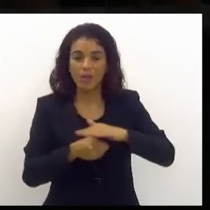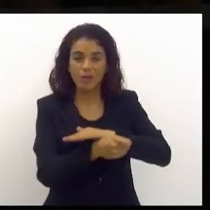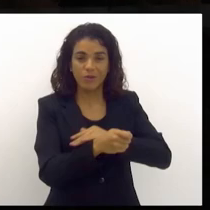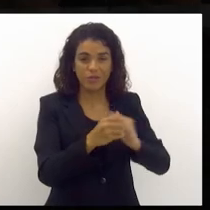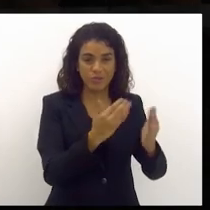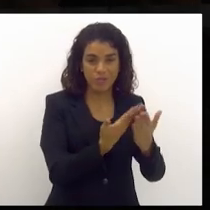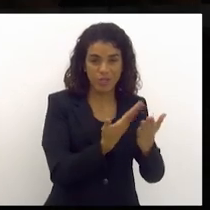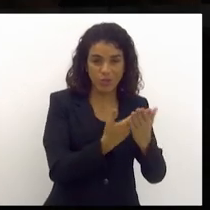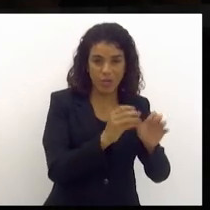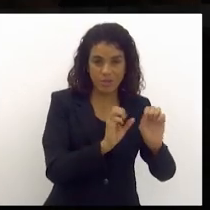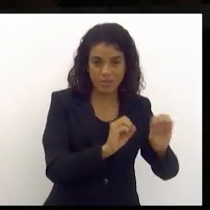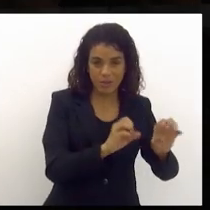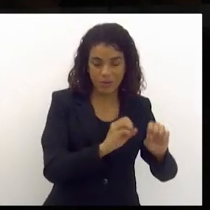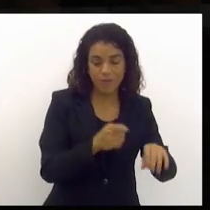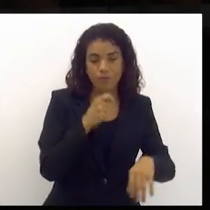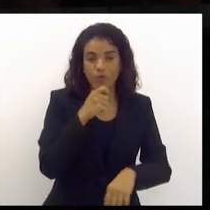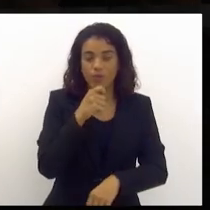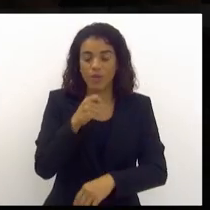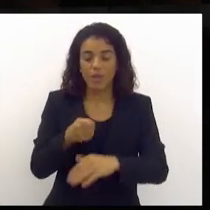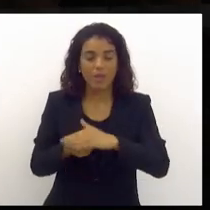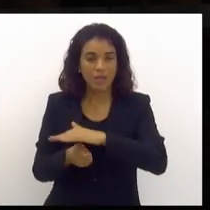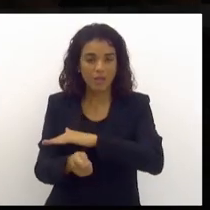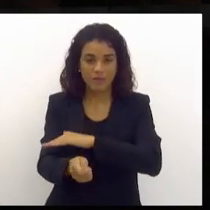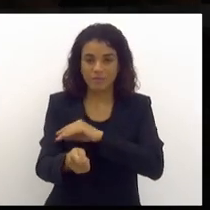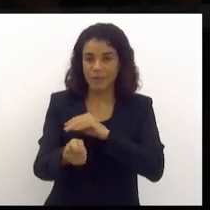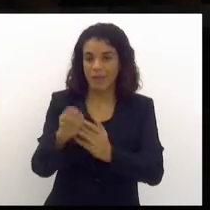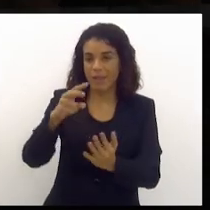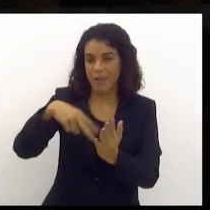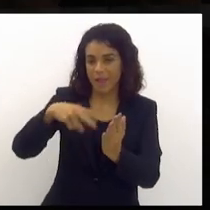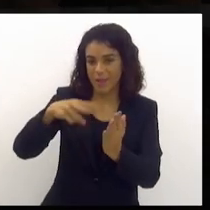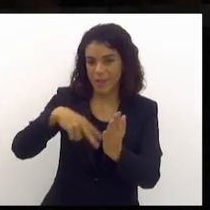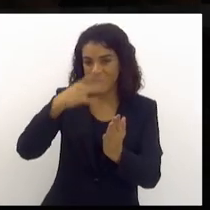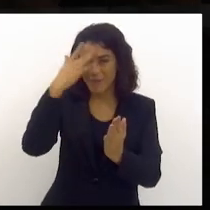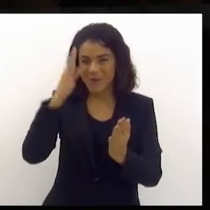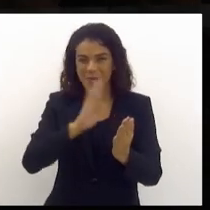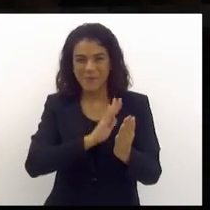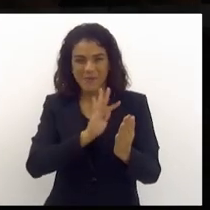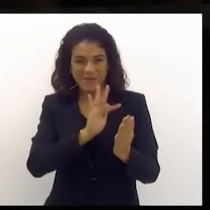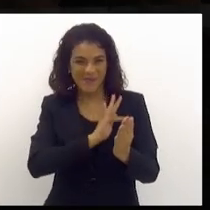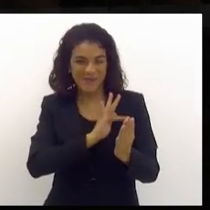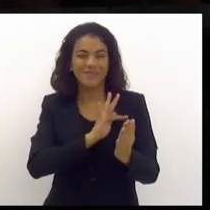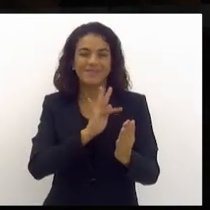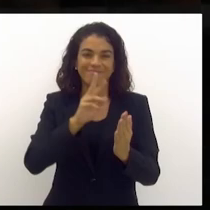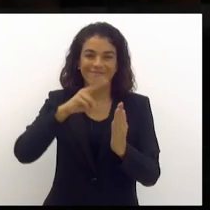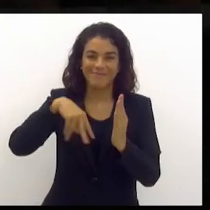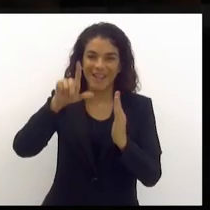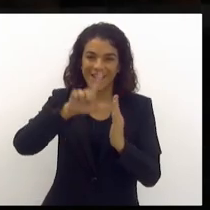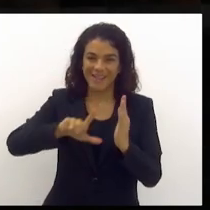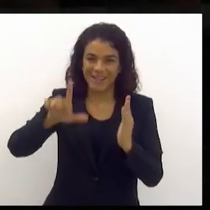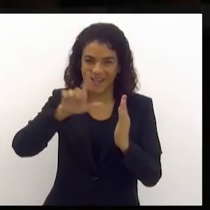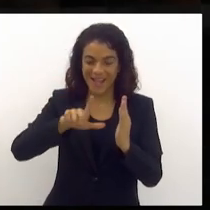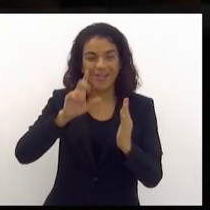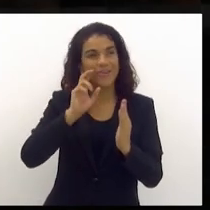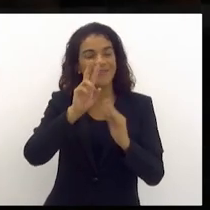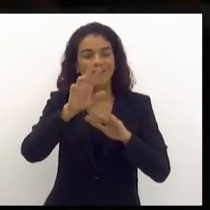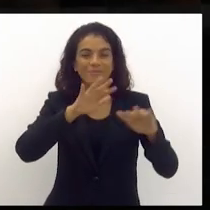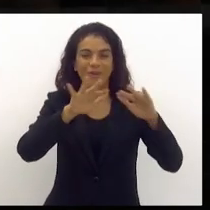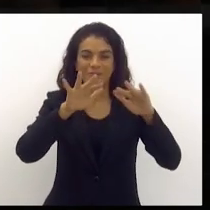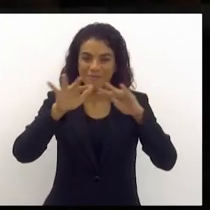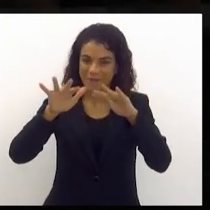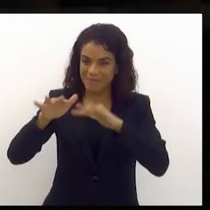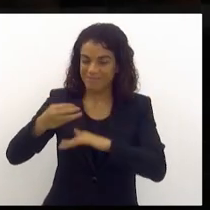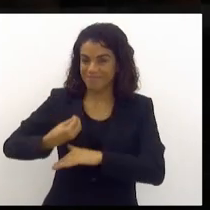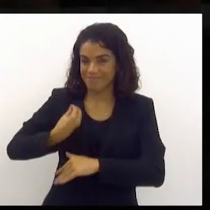se não tivermos investimento em leitura. Estou vendo aqui o pessoal da Baixada Literária, estou vendo outros movimentos aqui presentes. Isso